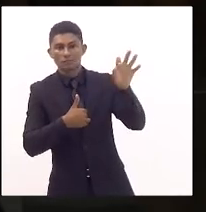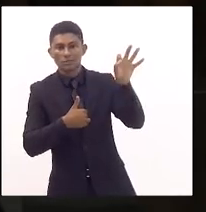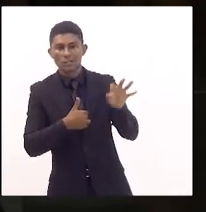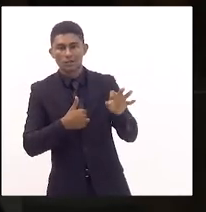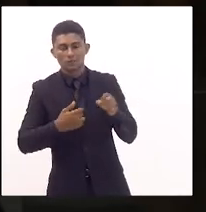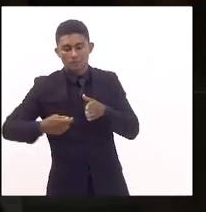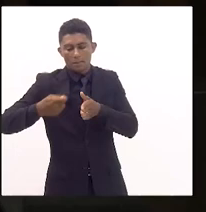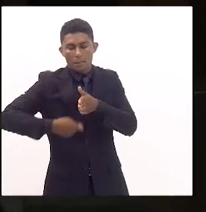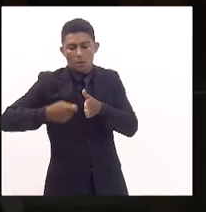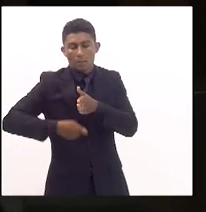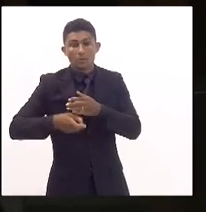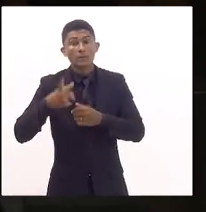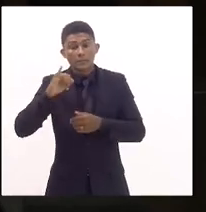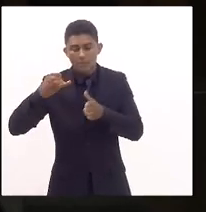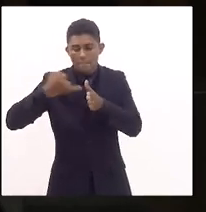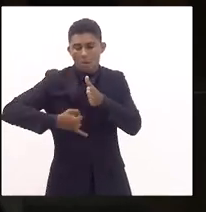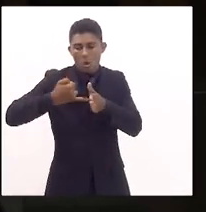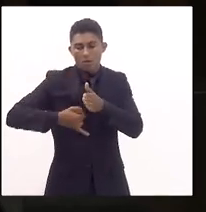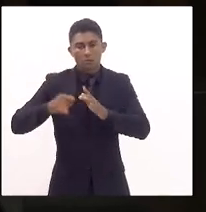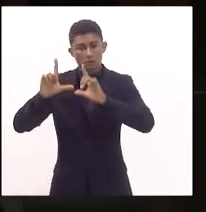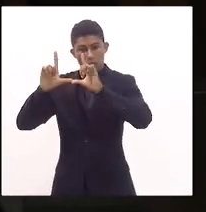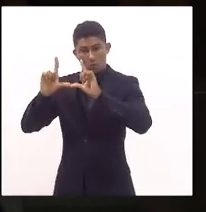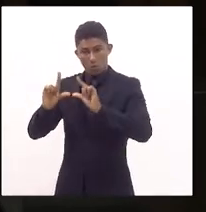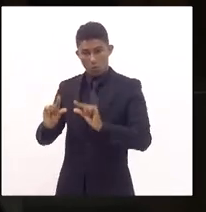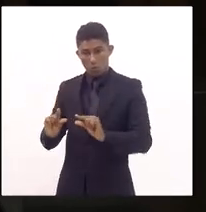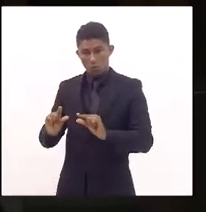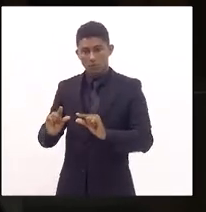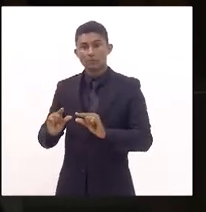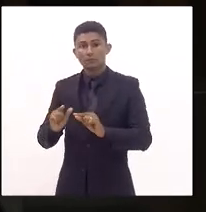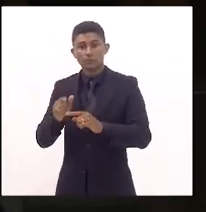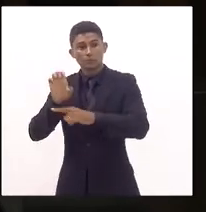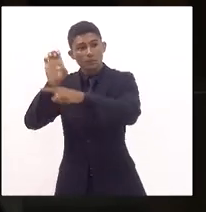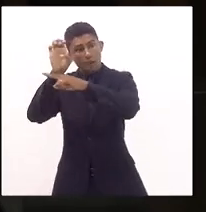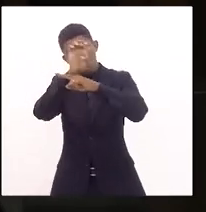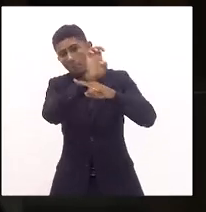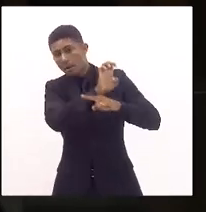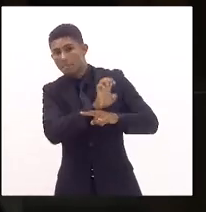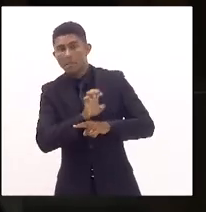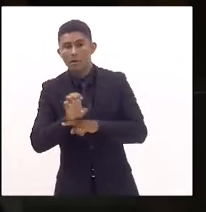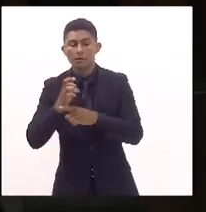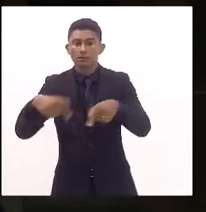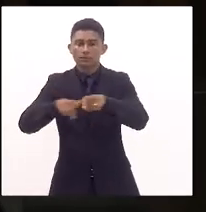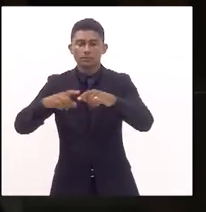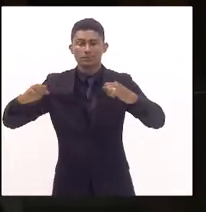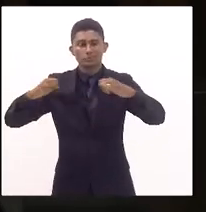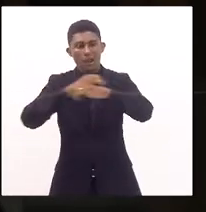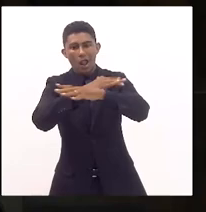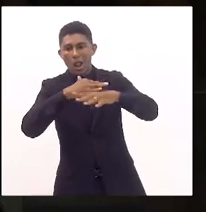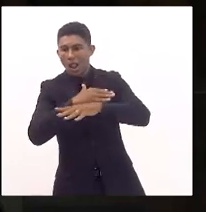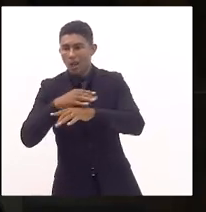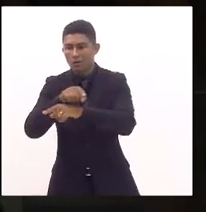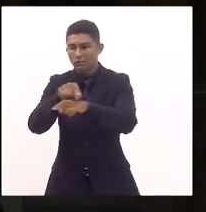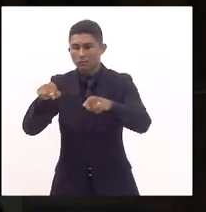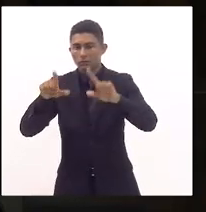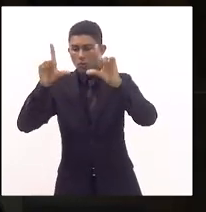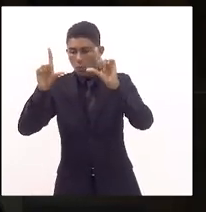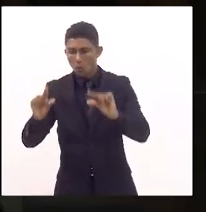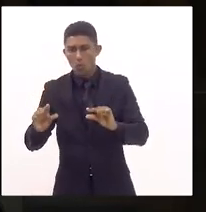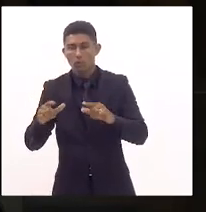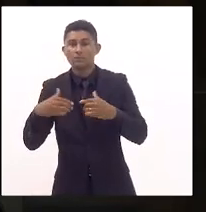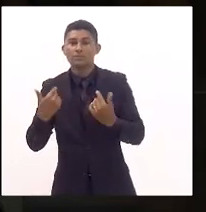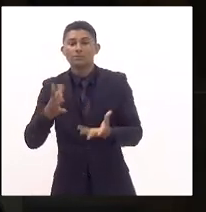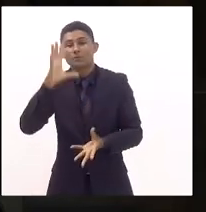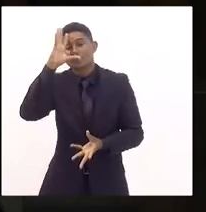vai diminuir os impostos nos estados e nos municípios, vai diminuir os